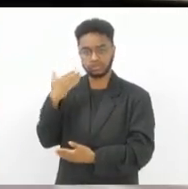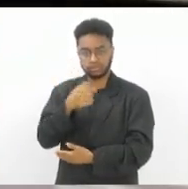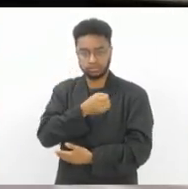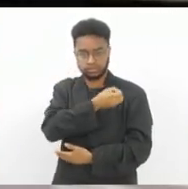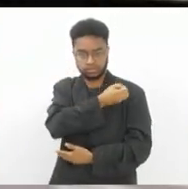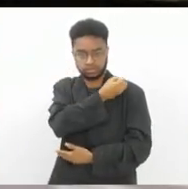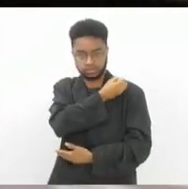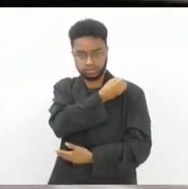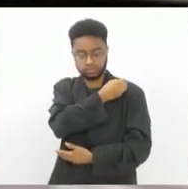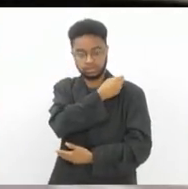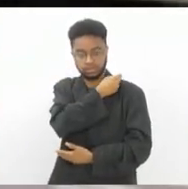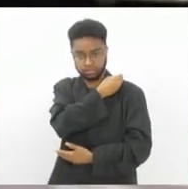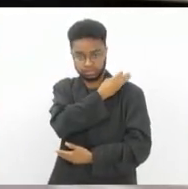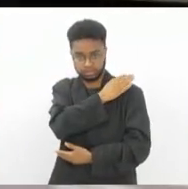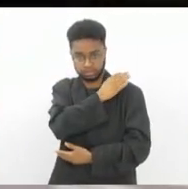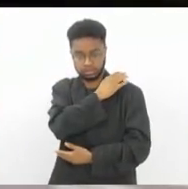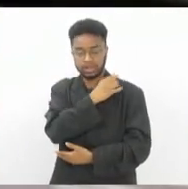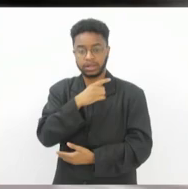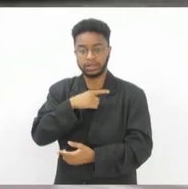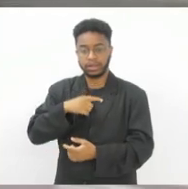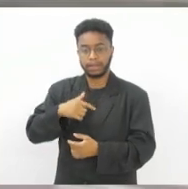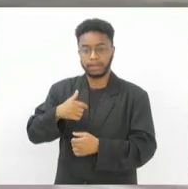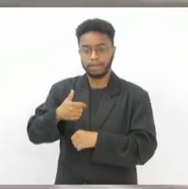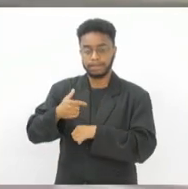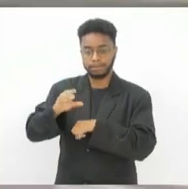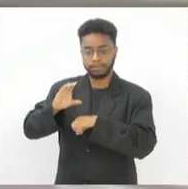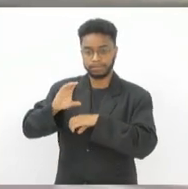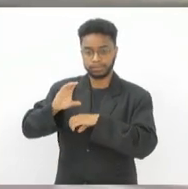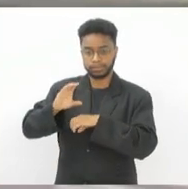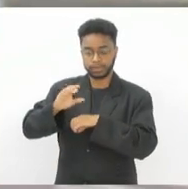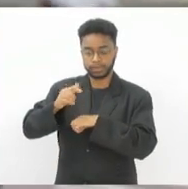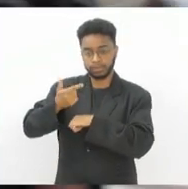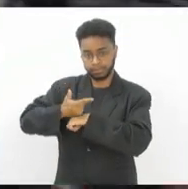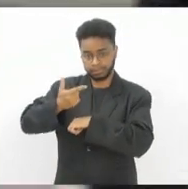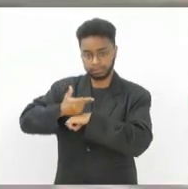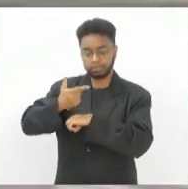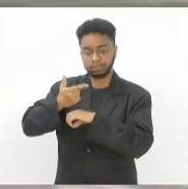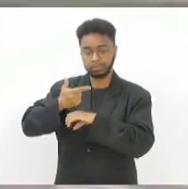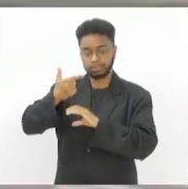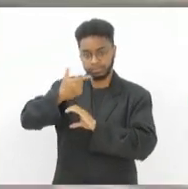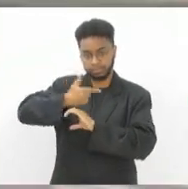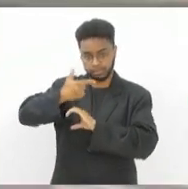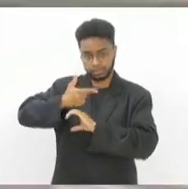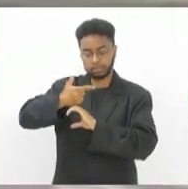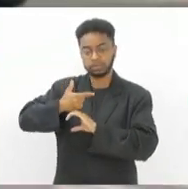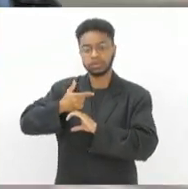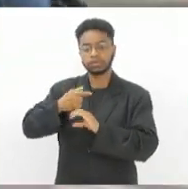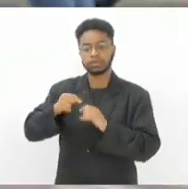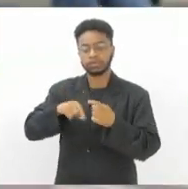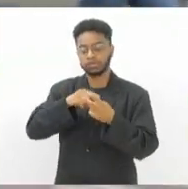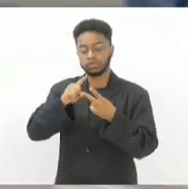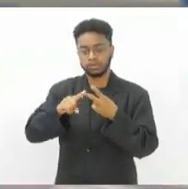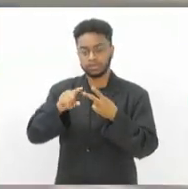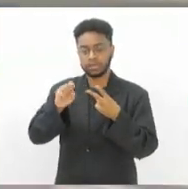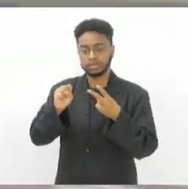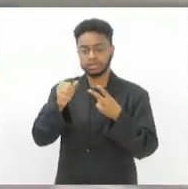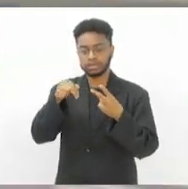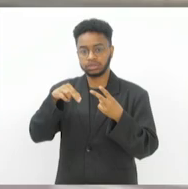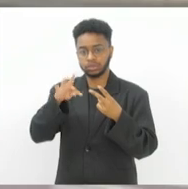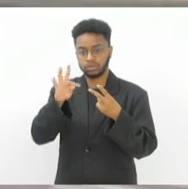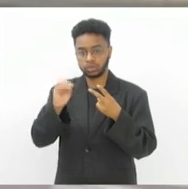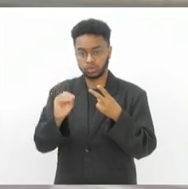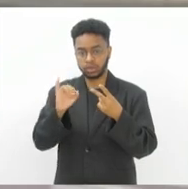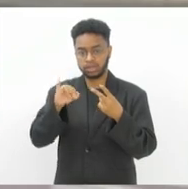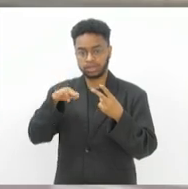médio, digamos, boas. O Pedro II, que é federal, o Santo Inácio e o São Bento, que